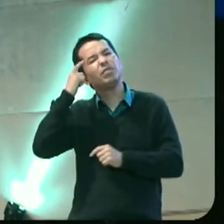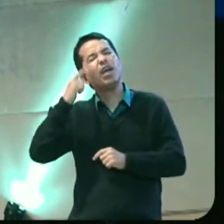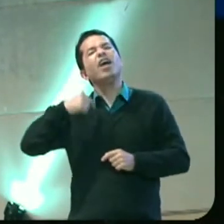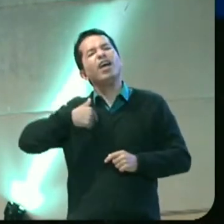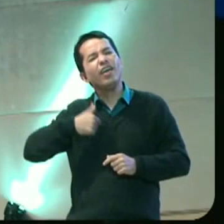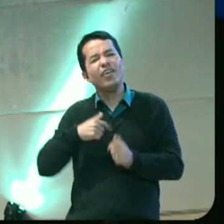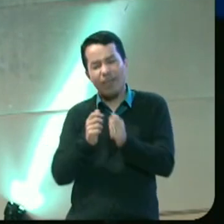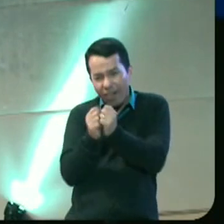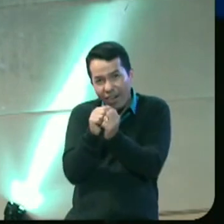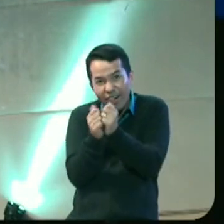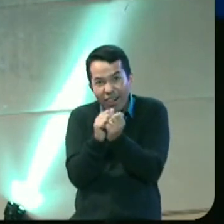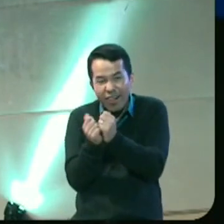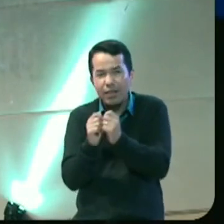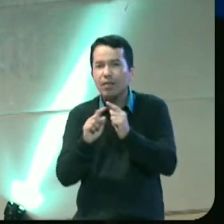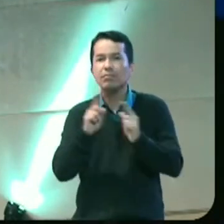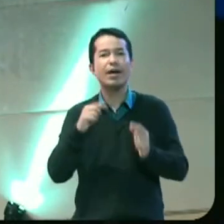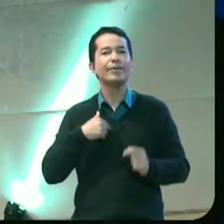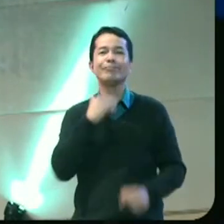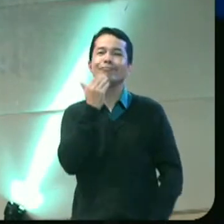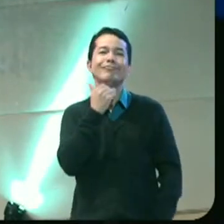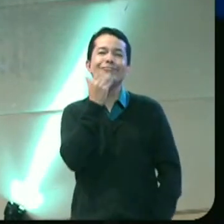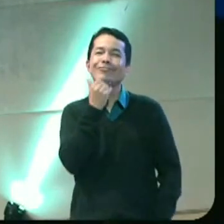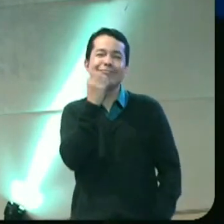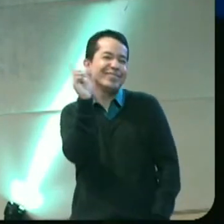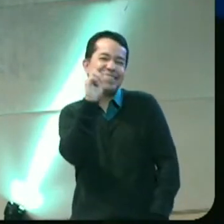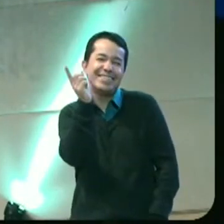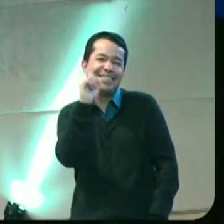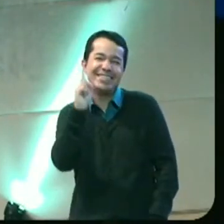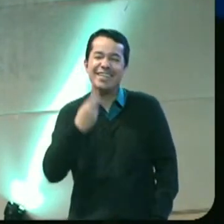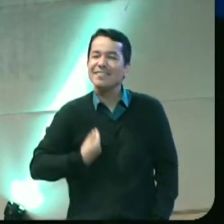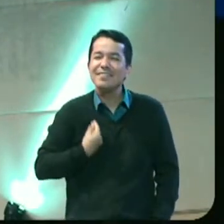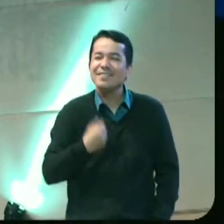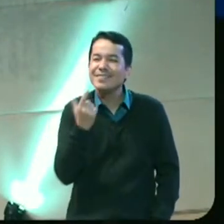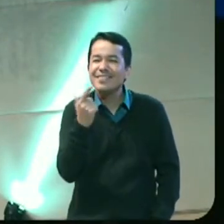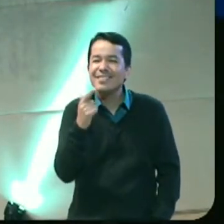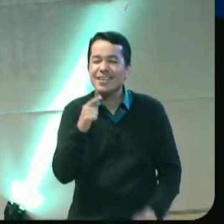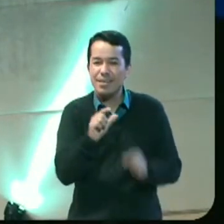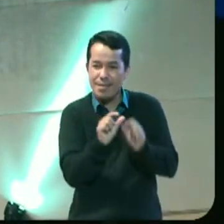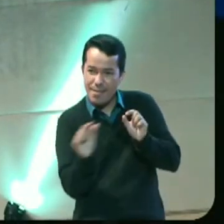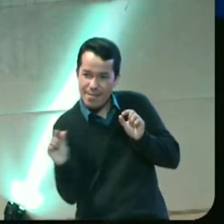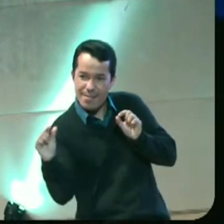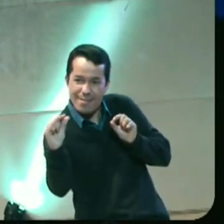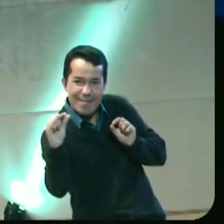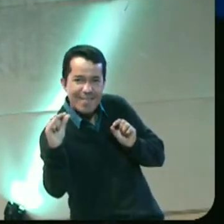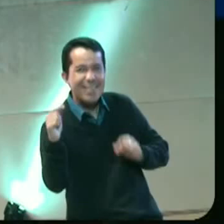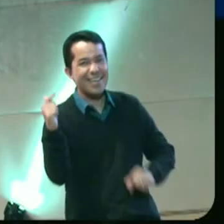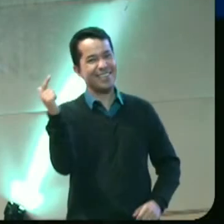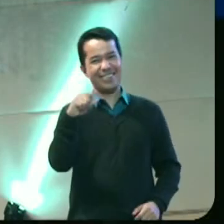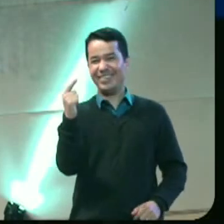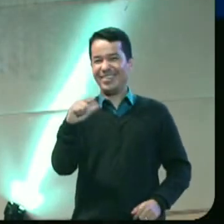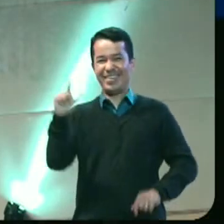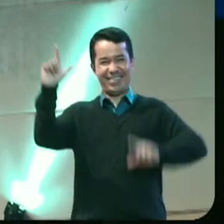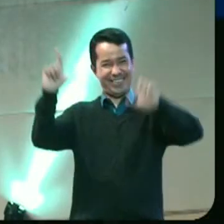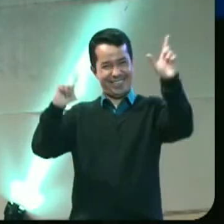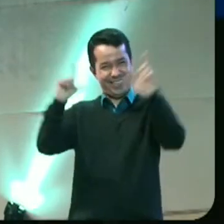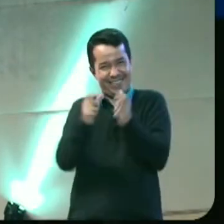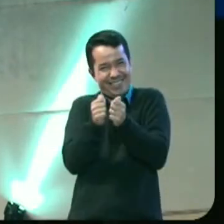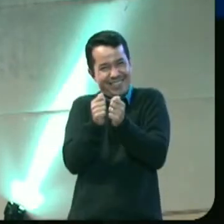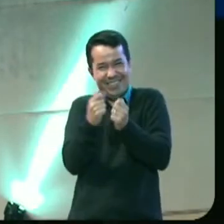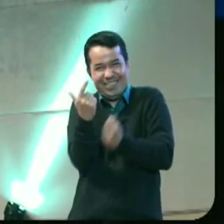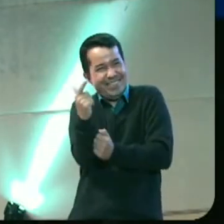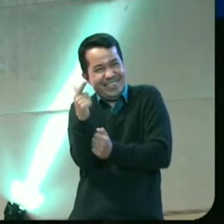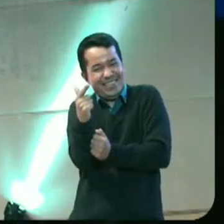jogando, e achando que eu estava controlando alguma coisa. Mas o que eles faziam? Eles nem conectavam aquele controle no videogame.